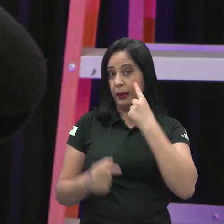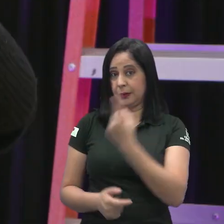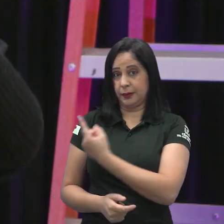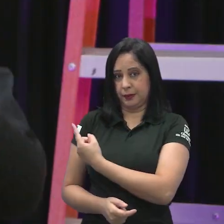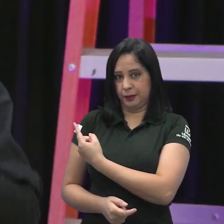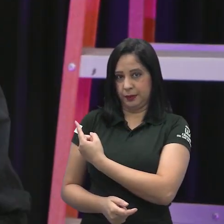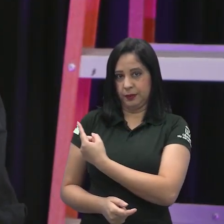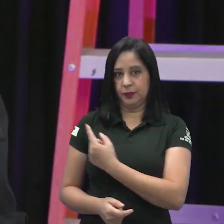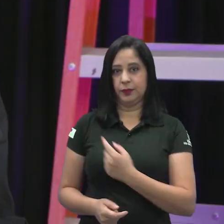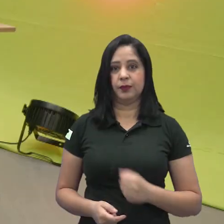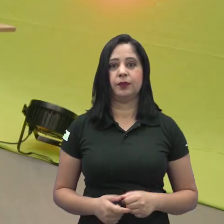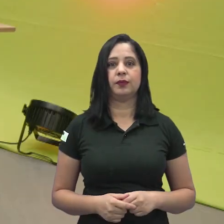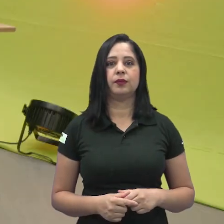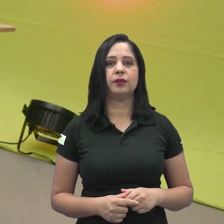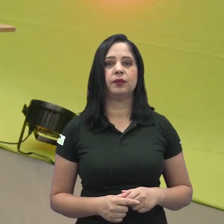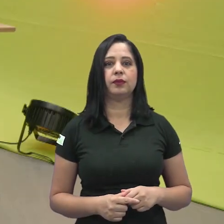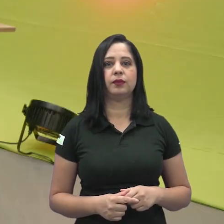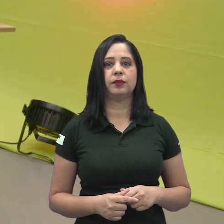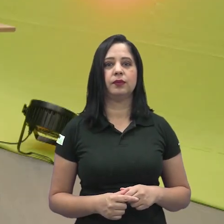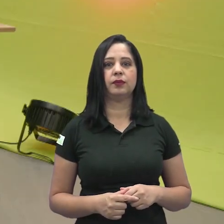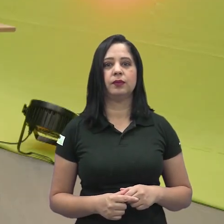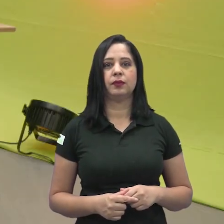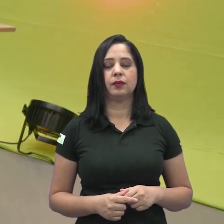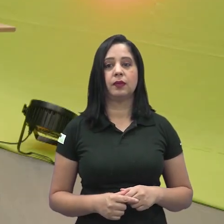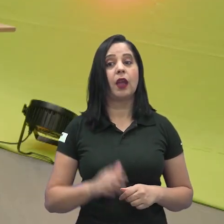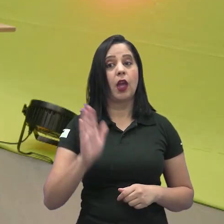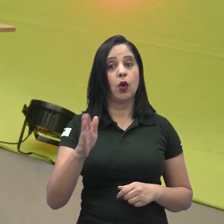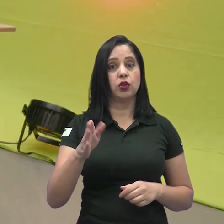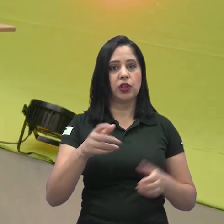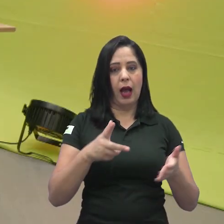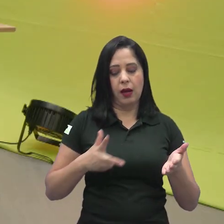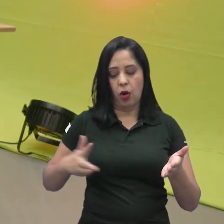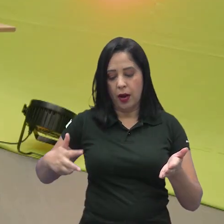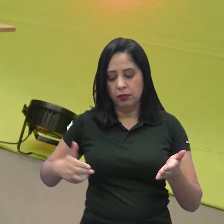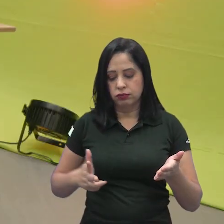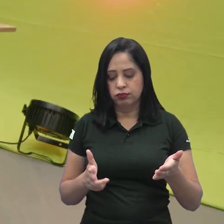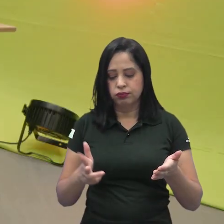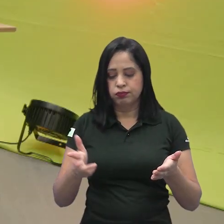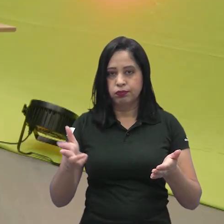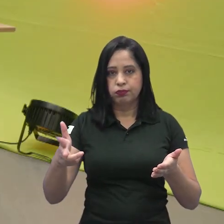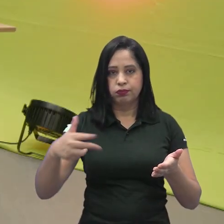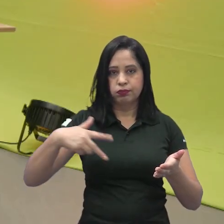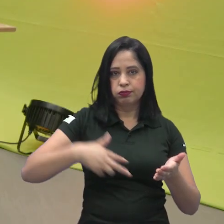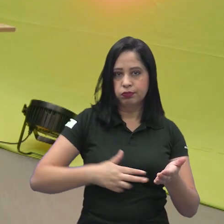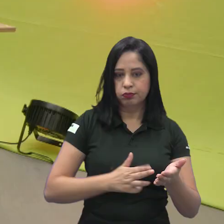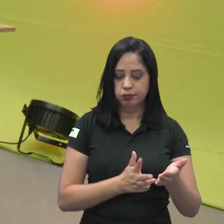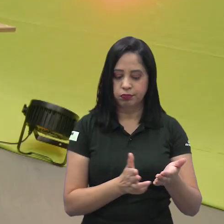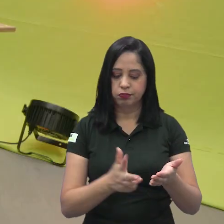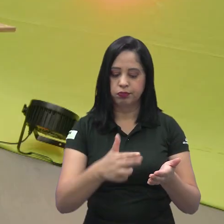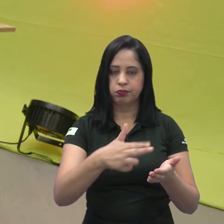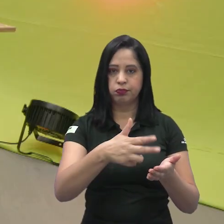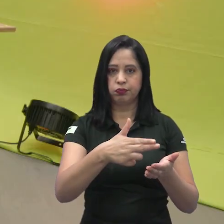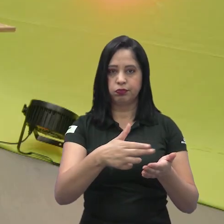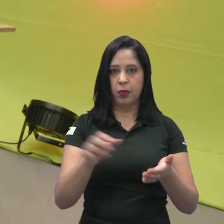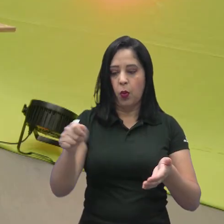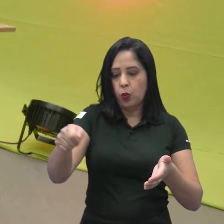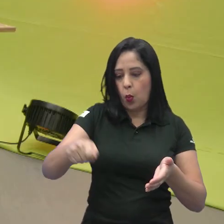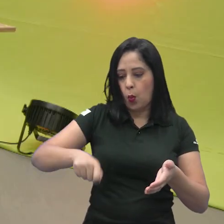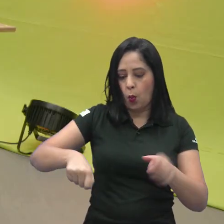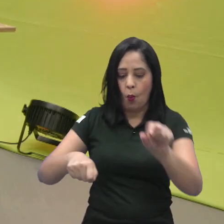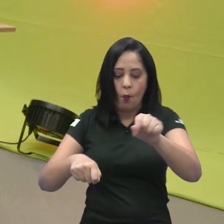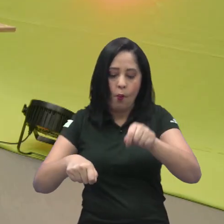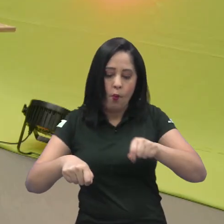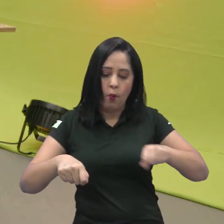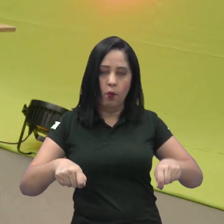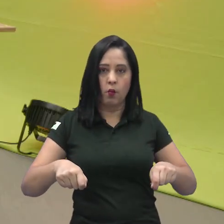tenho e eu coloquei aqui para fazer o risco, tá? Então eu marquei com giz toda a peça aqui, onde é a